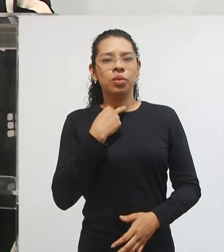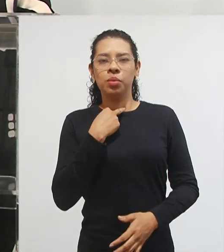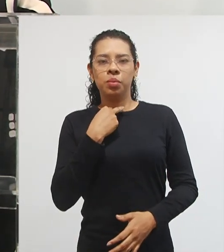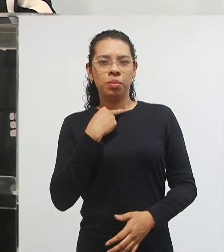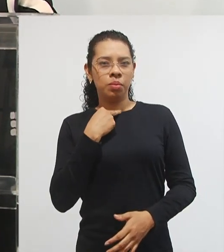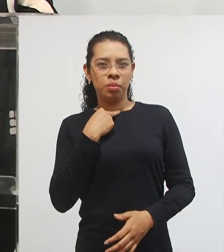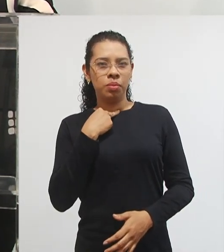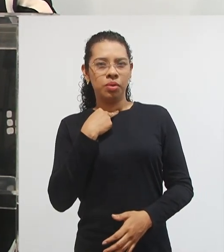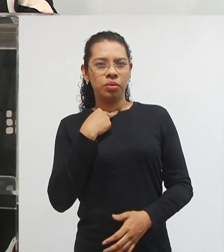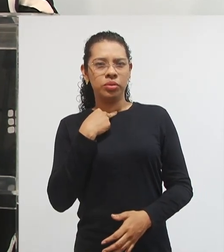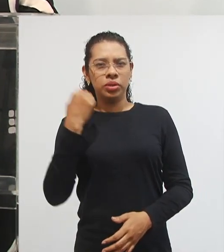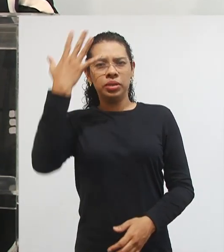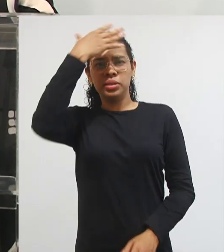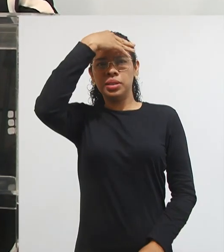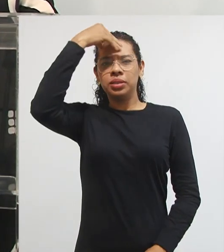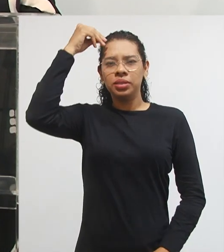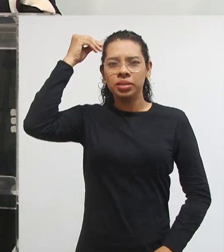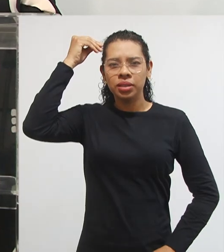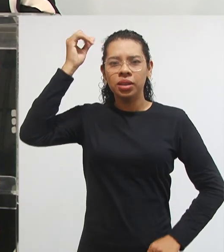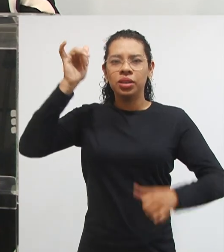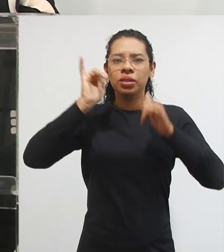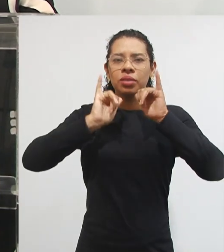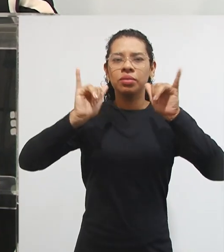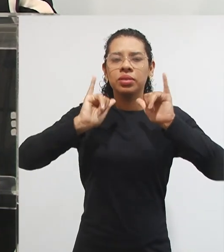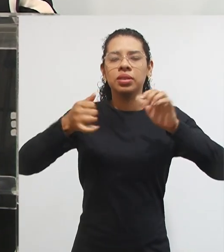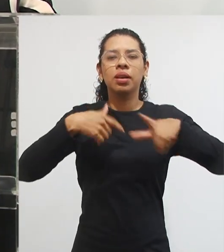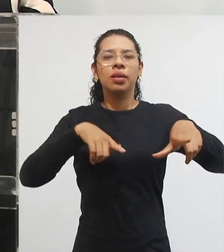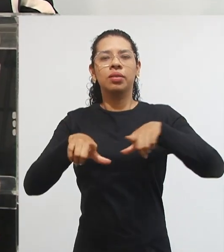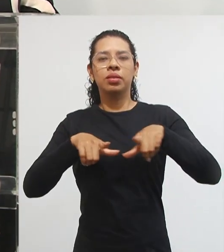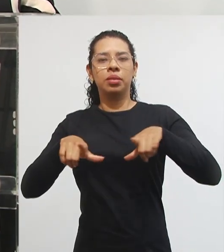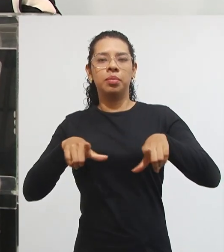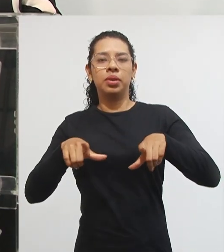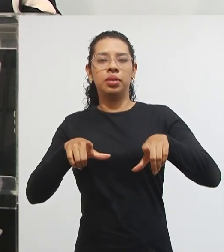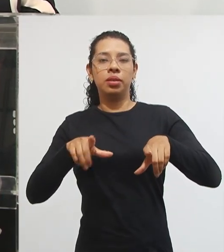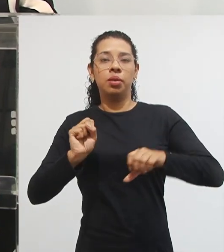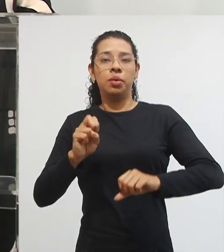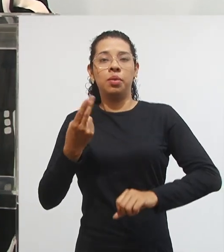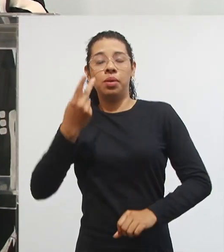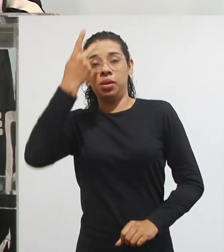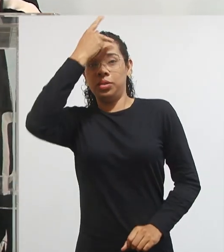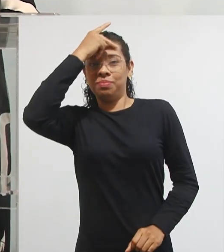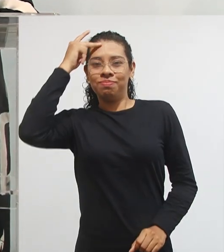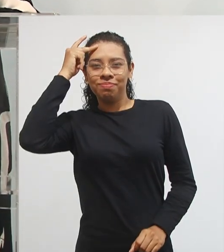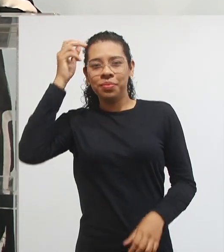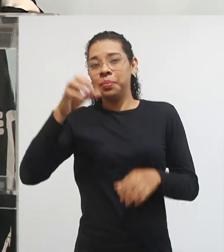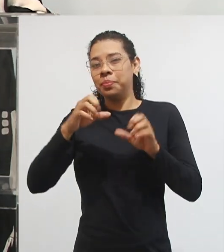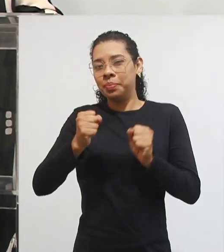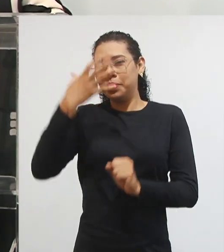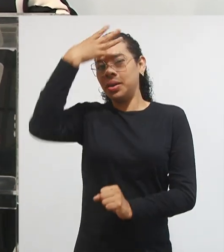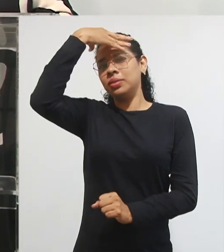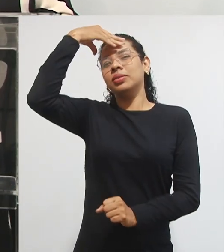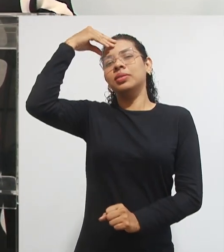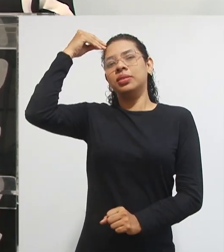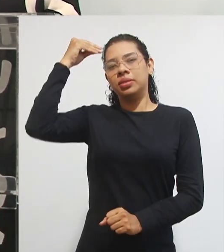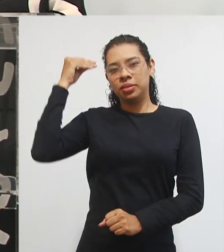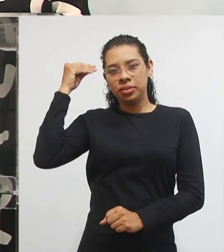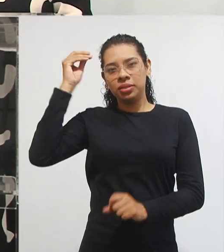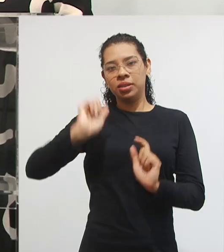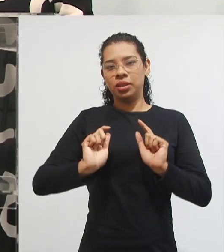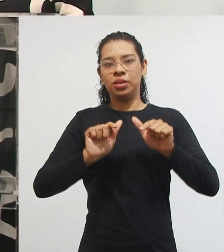essas questões ou as pessoas acabam esquecendo daquele comportamento que seria interessante,